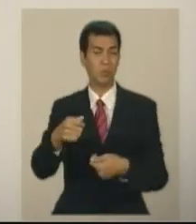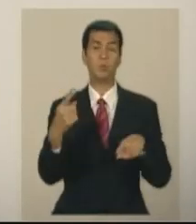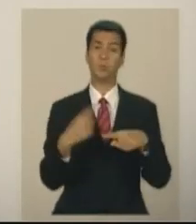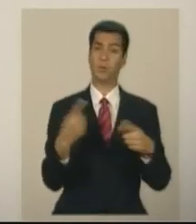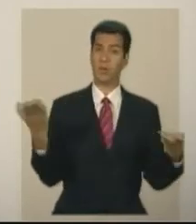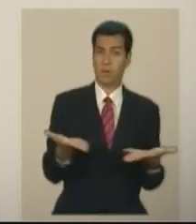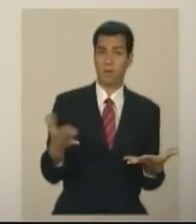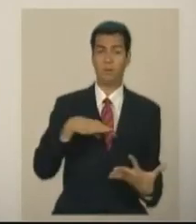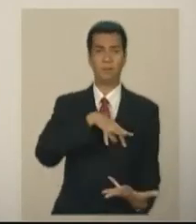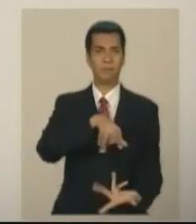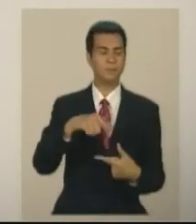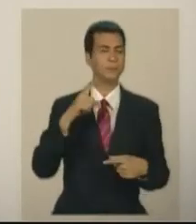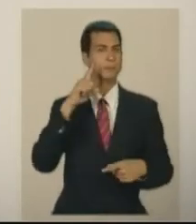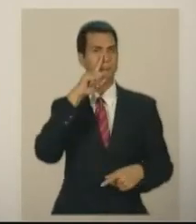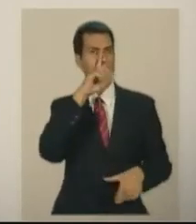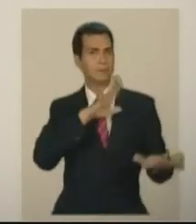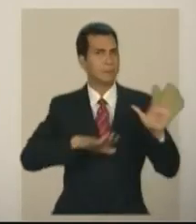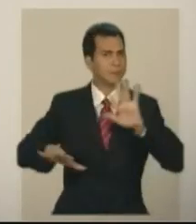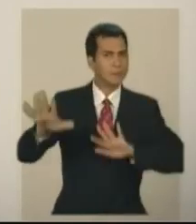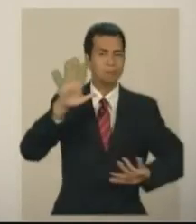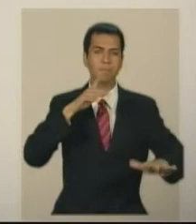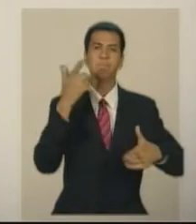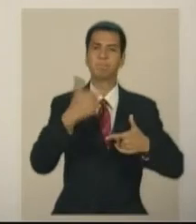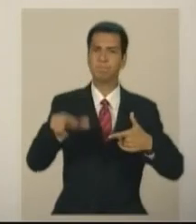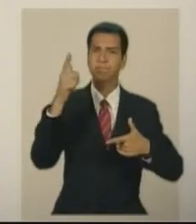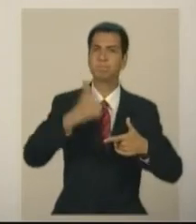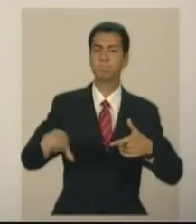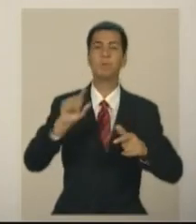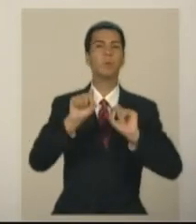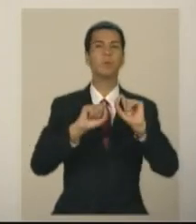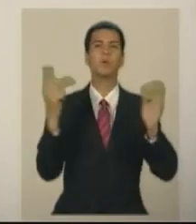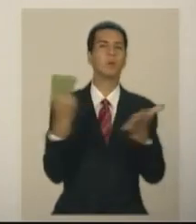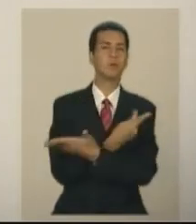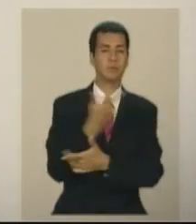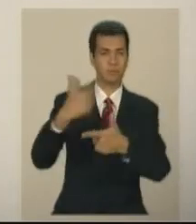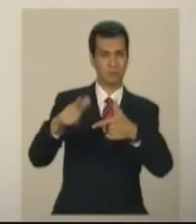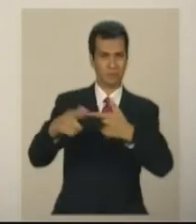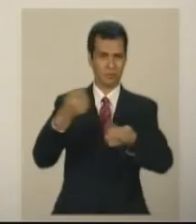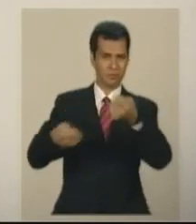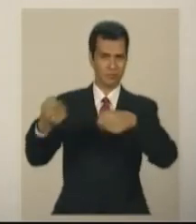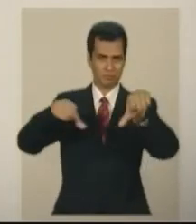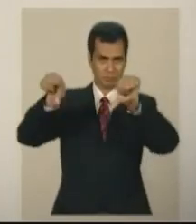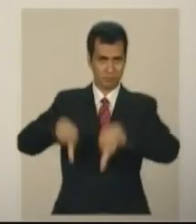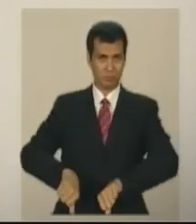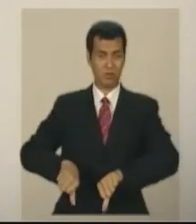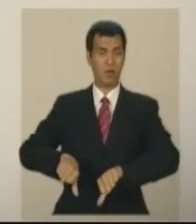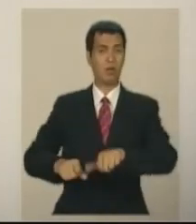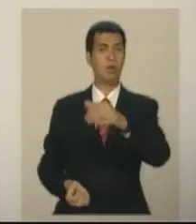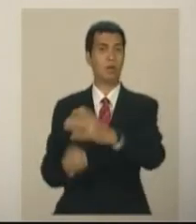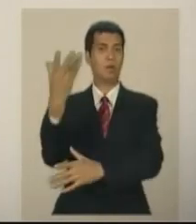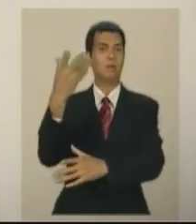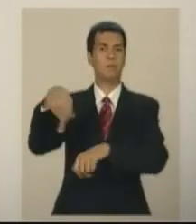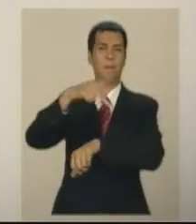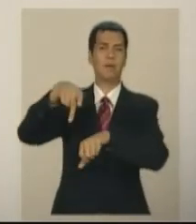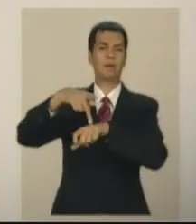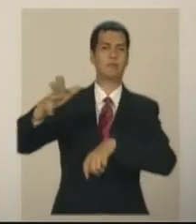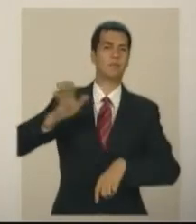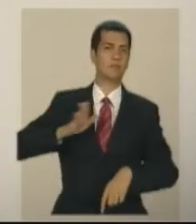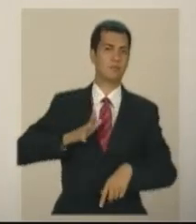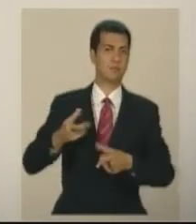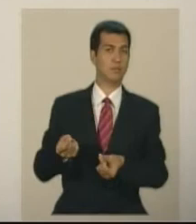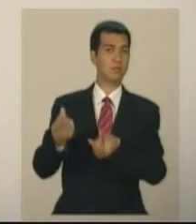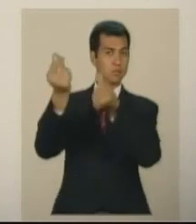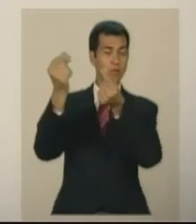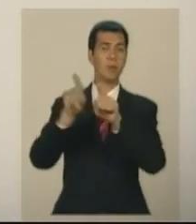muito delicado é uma crise financeira que nasceu nos países mais ricos e está deixando milhões